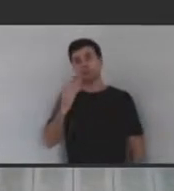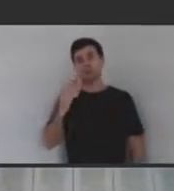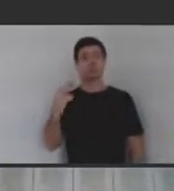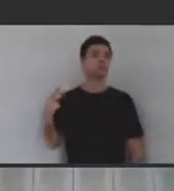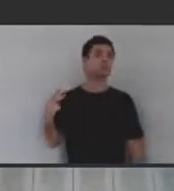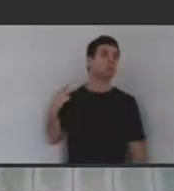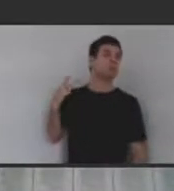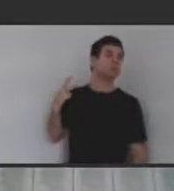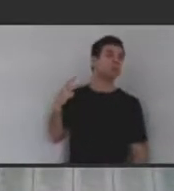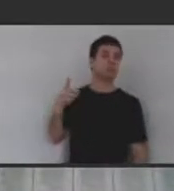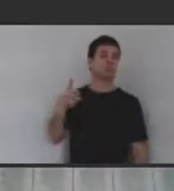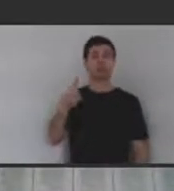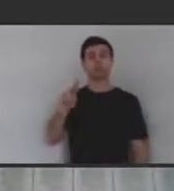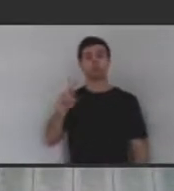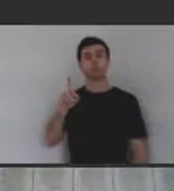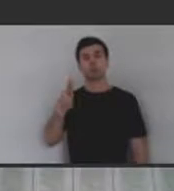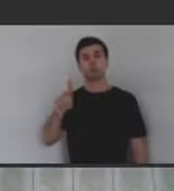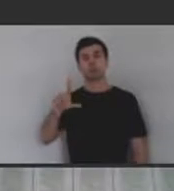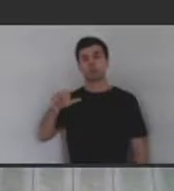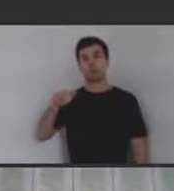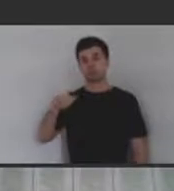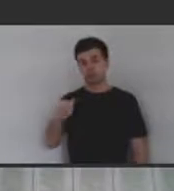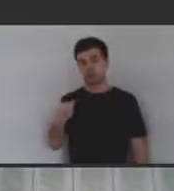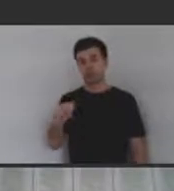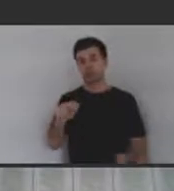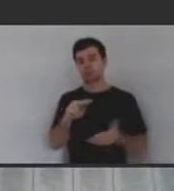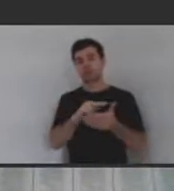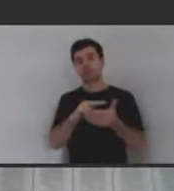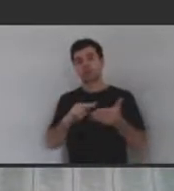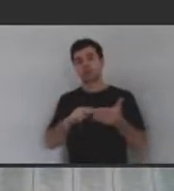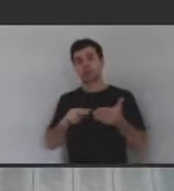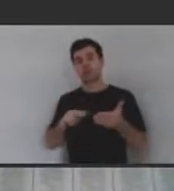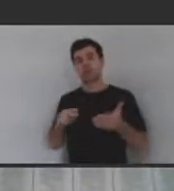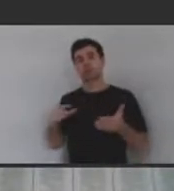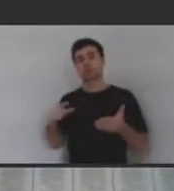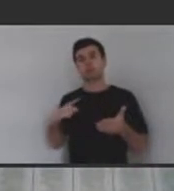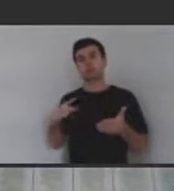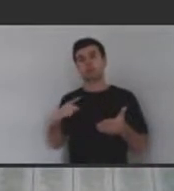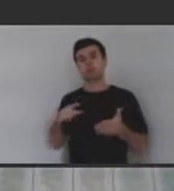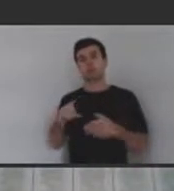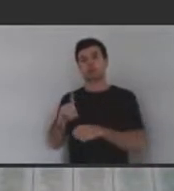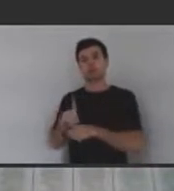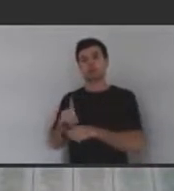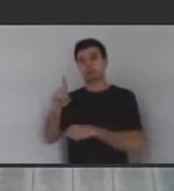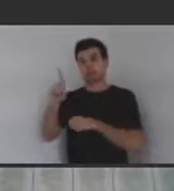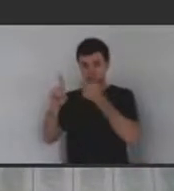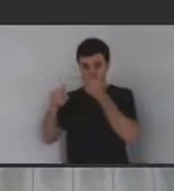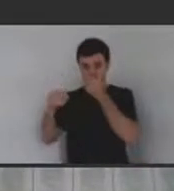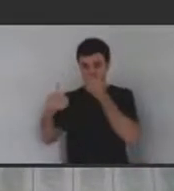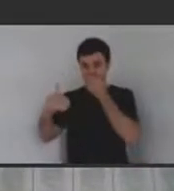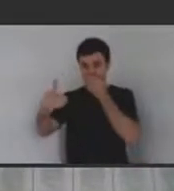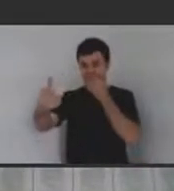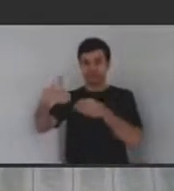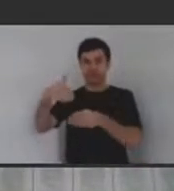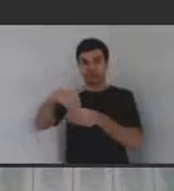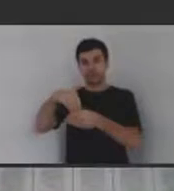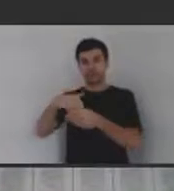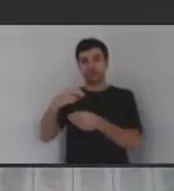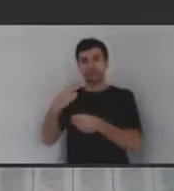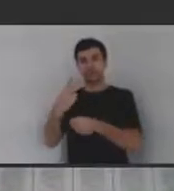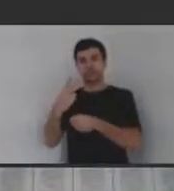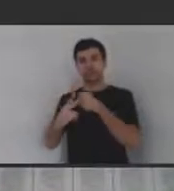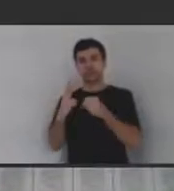Eduardo Lima que faça a leitura na íntegra do ato da mesa diretora para as eleições deste ano.